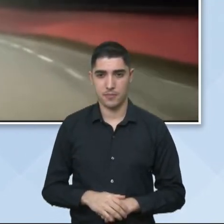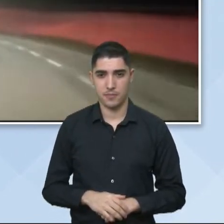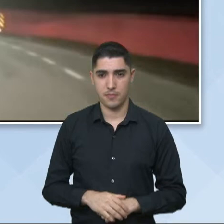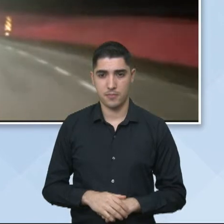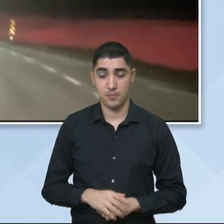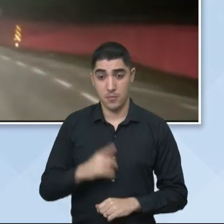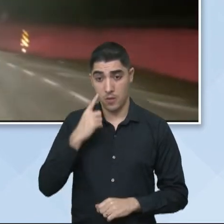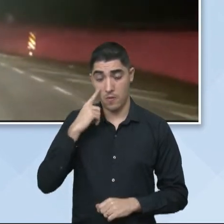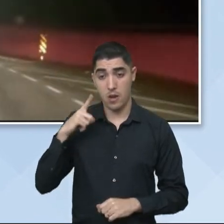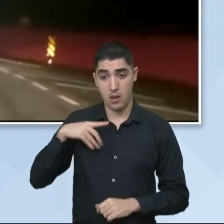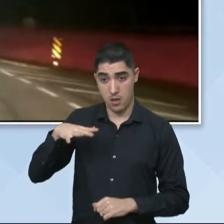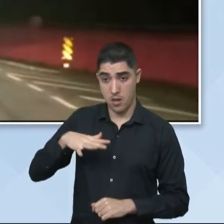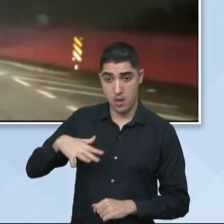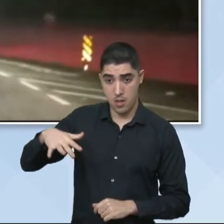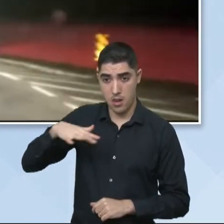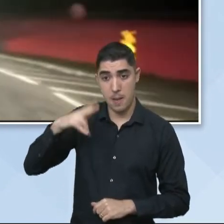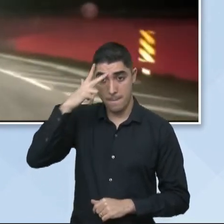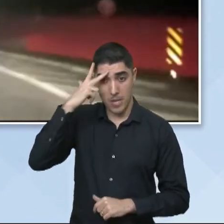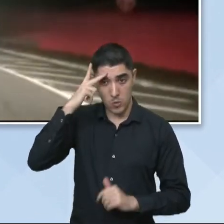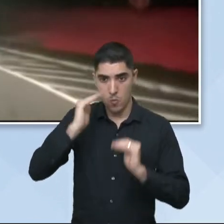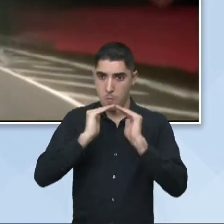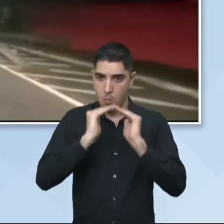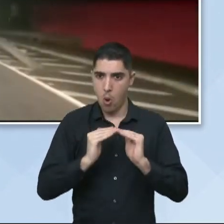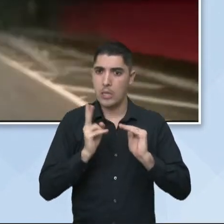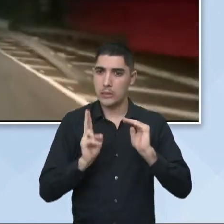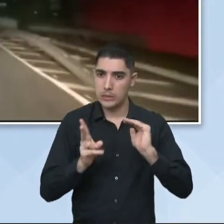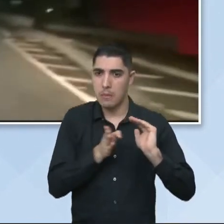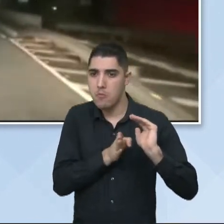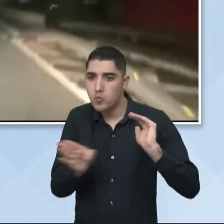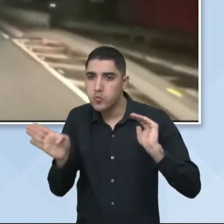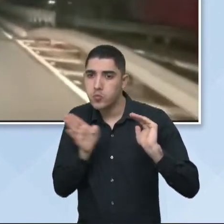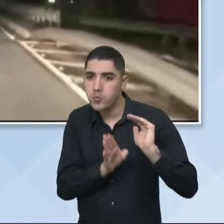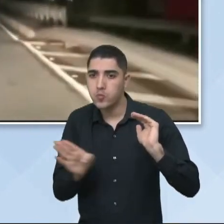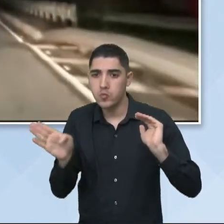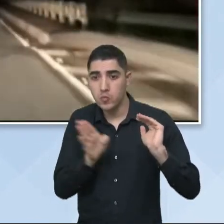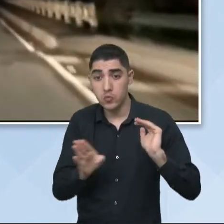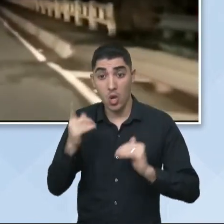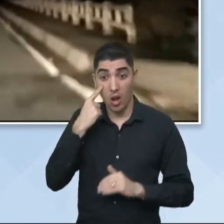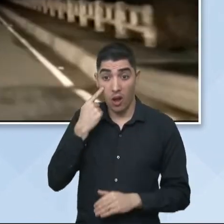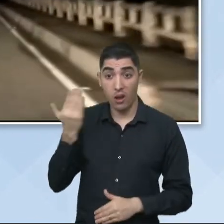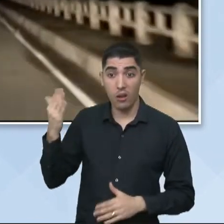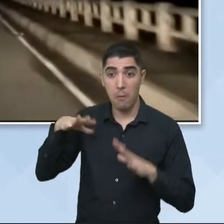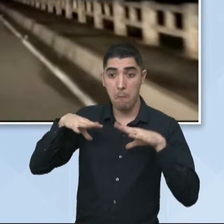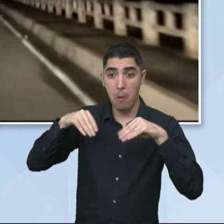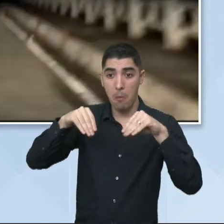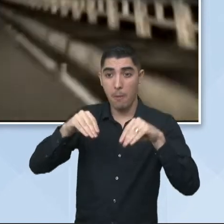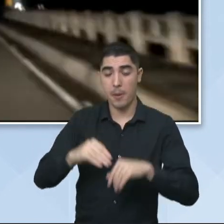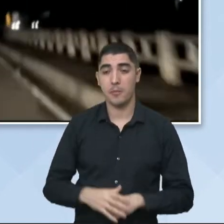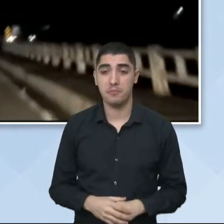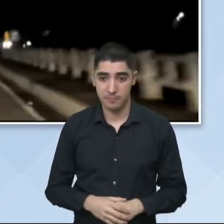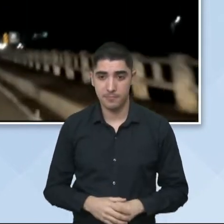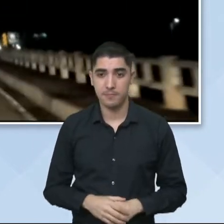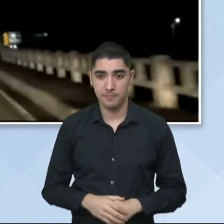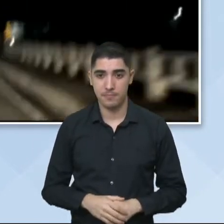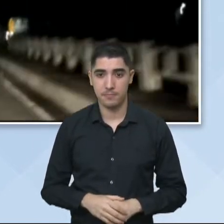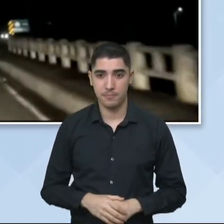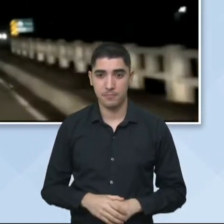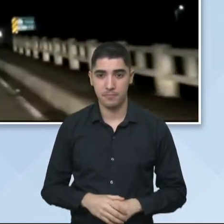dos moradores que transitam por aí. E olha só que benção que está isso.